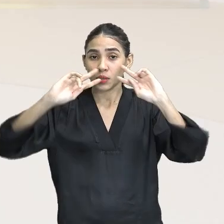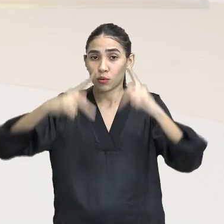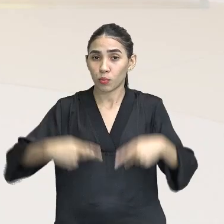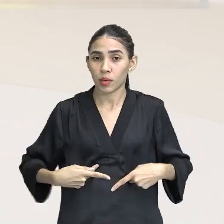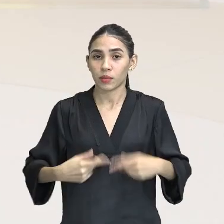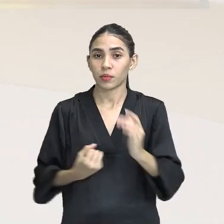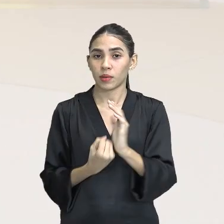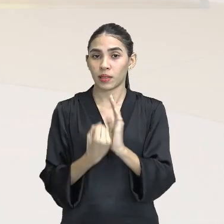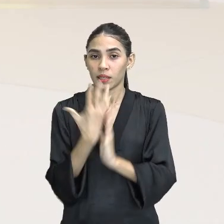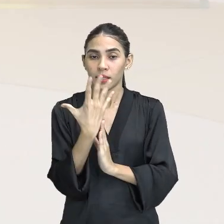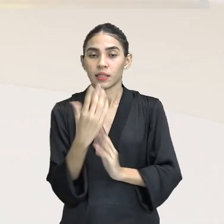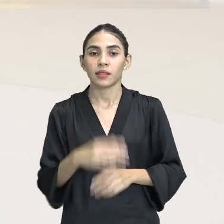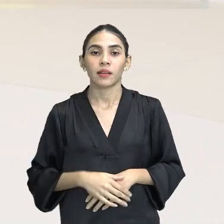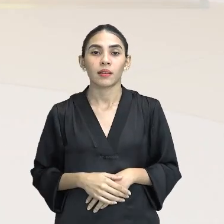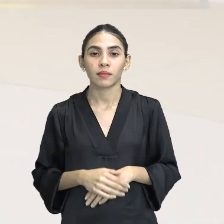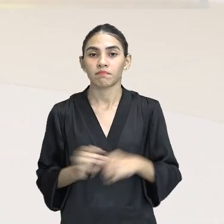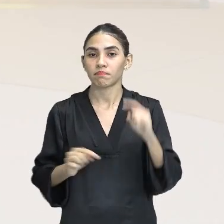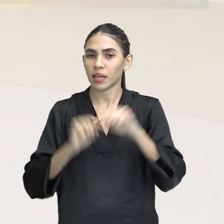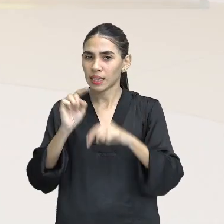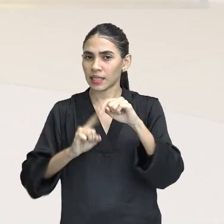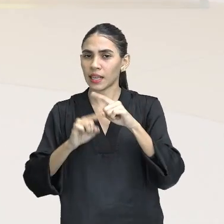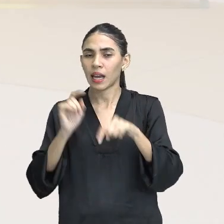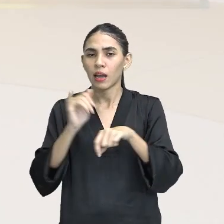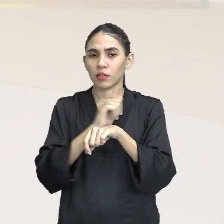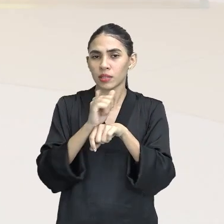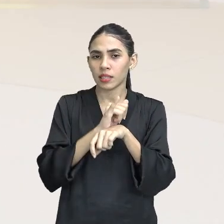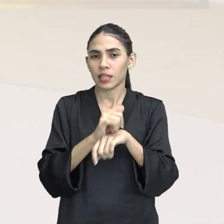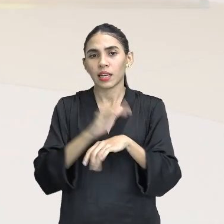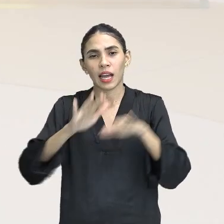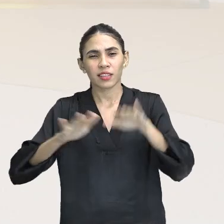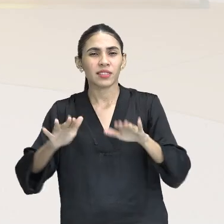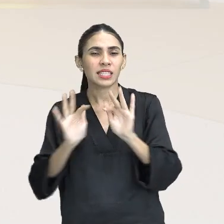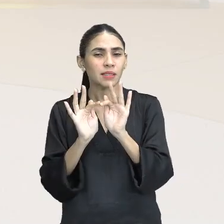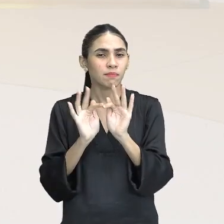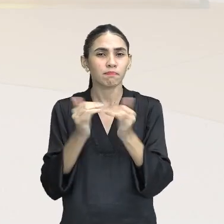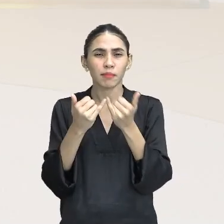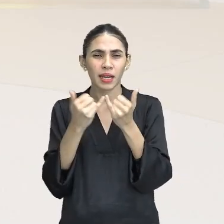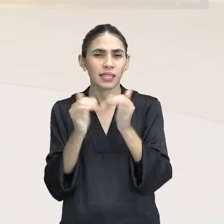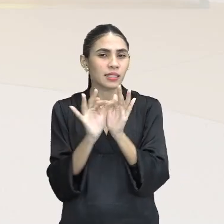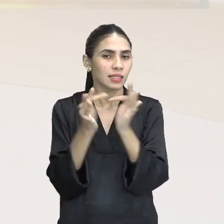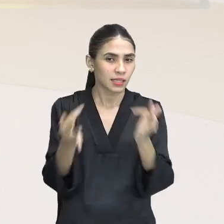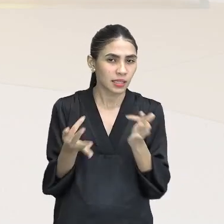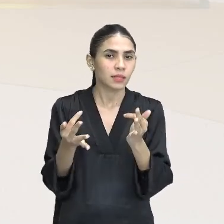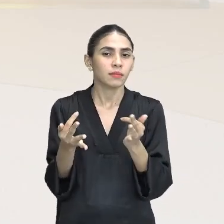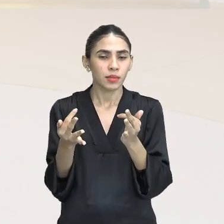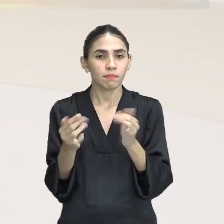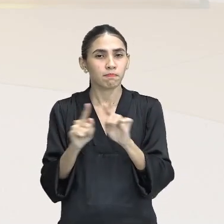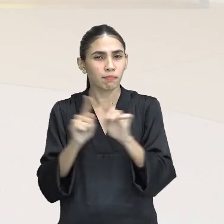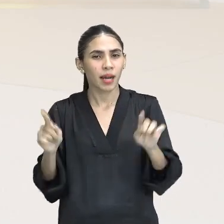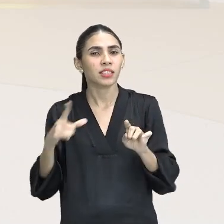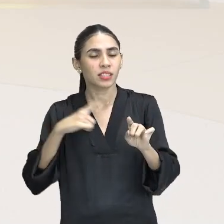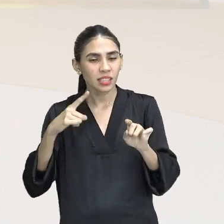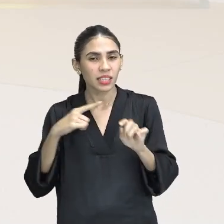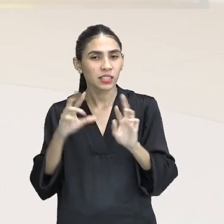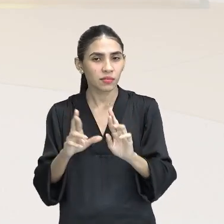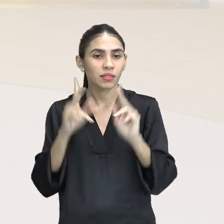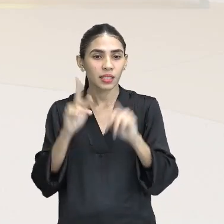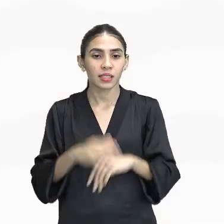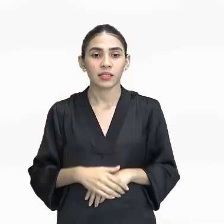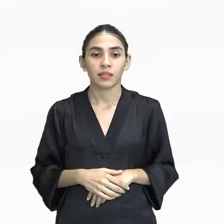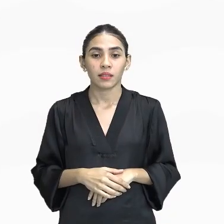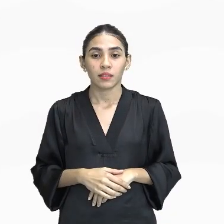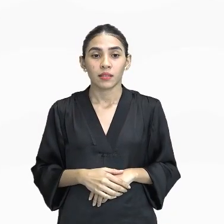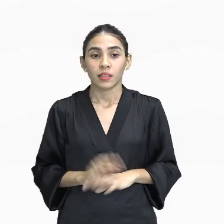cria, né, essas coisas aí, às vezes umas coisas muito simples e que fazem toda essa diferença. Quer ver? Vamos lá, olha